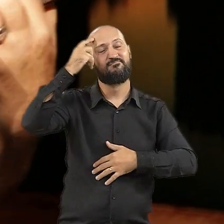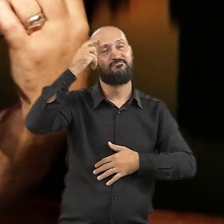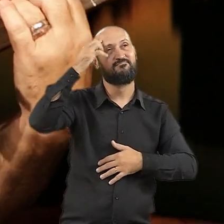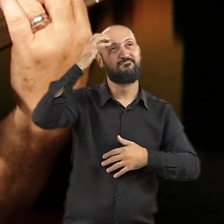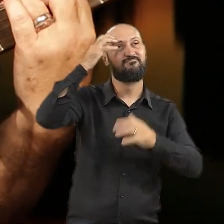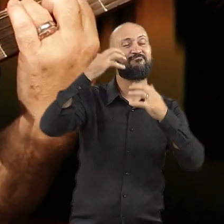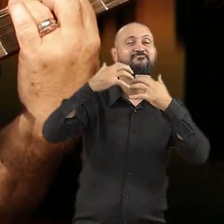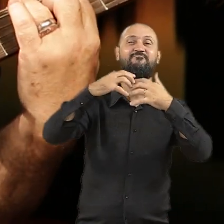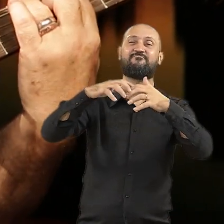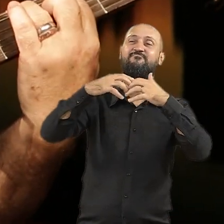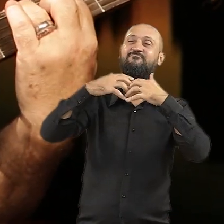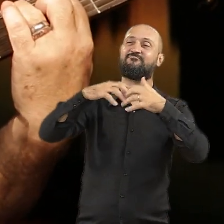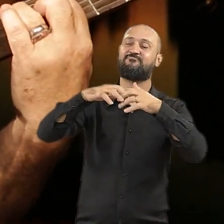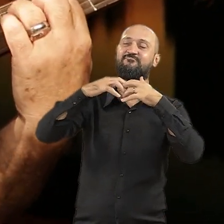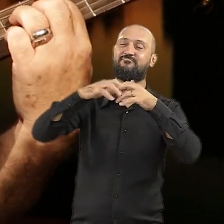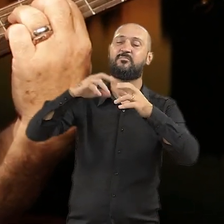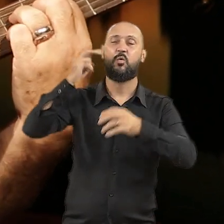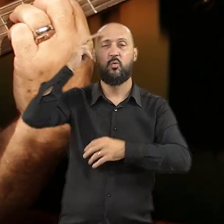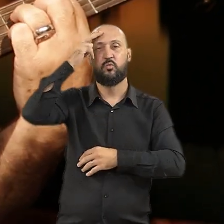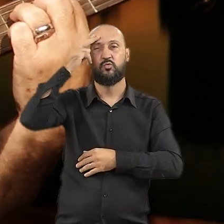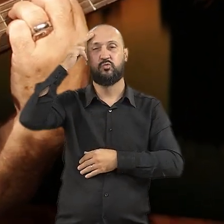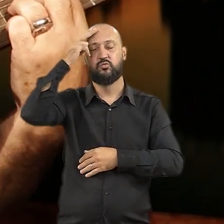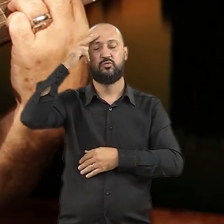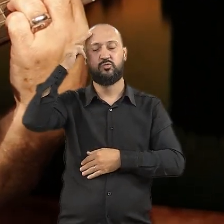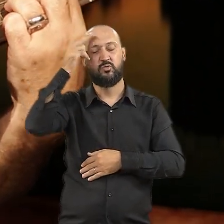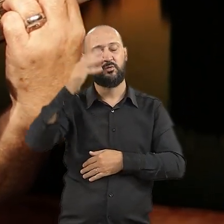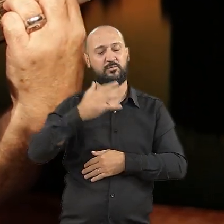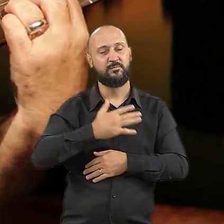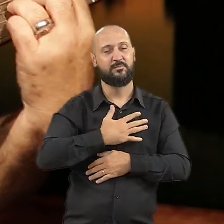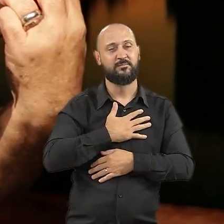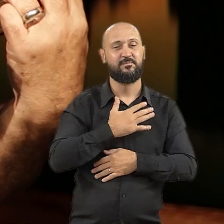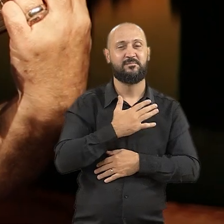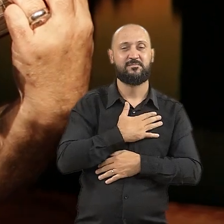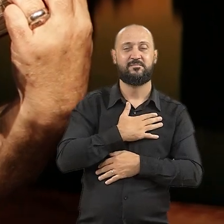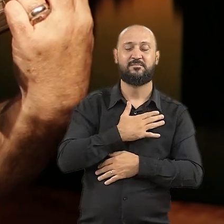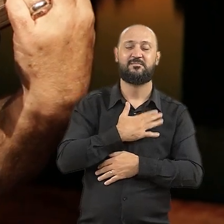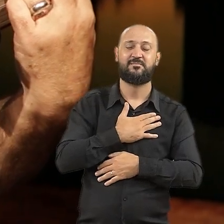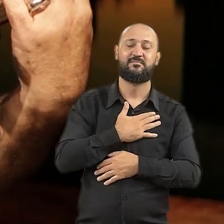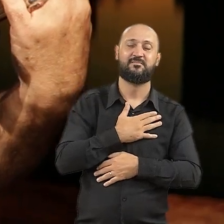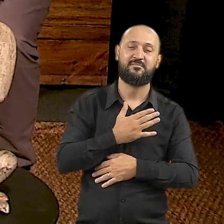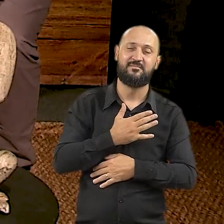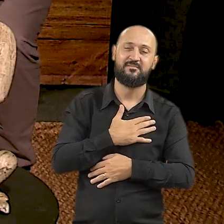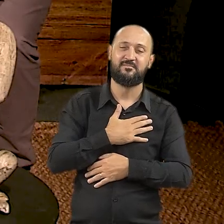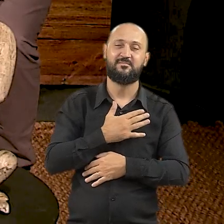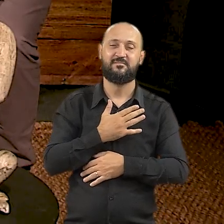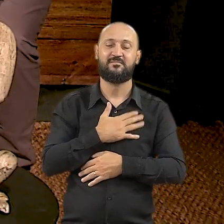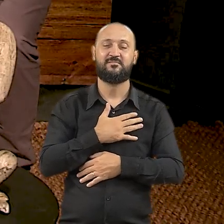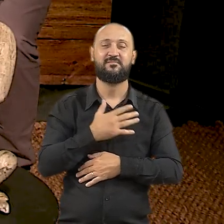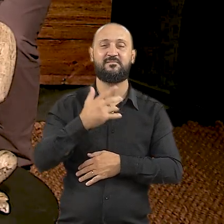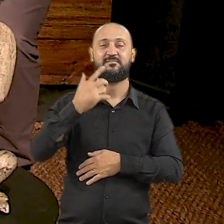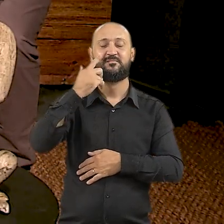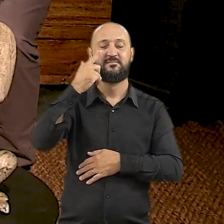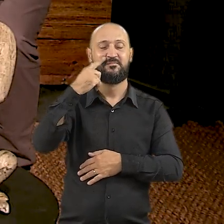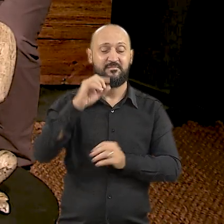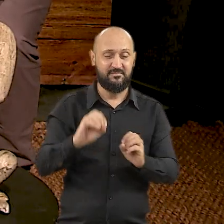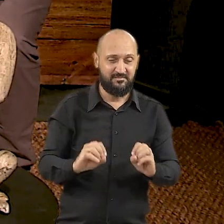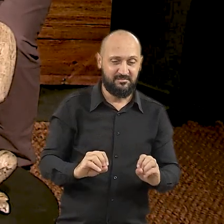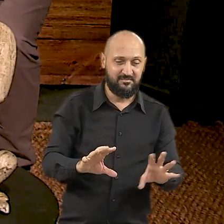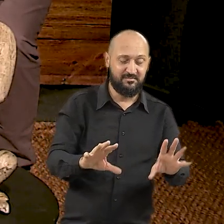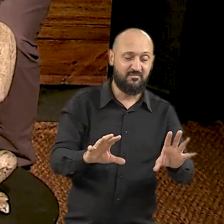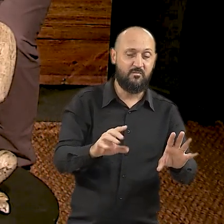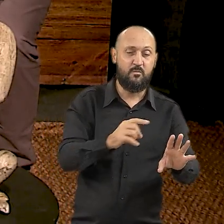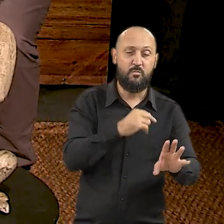pensamentos voam, desvairados sonhos meus, e corre nos faróis